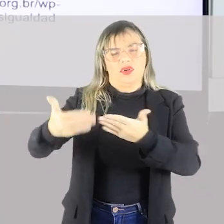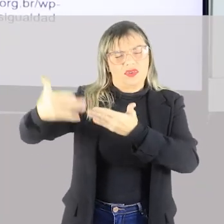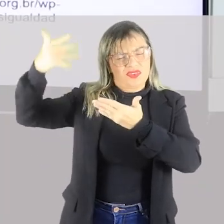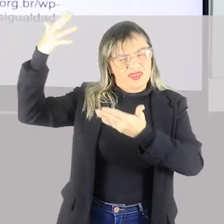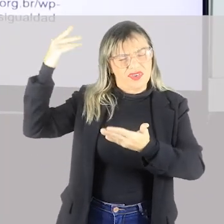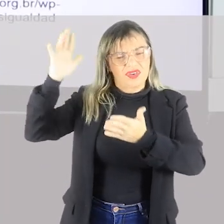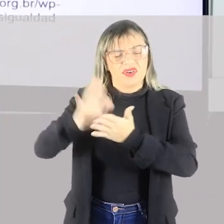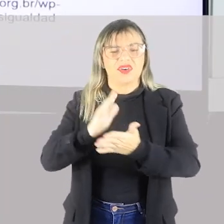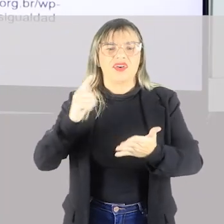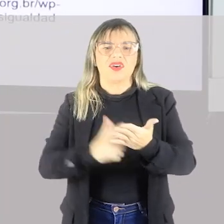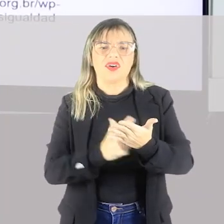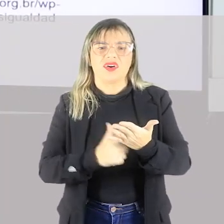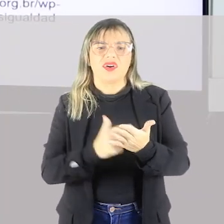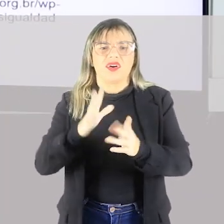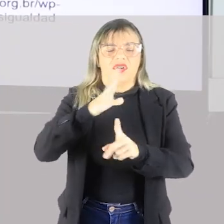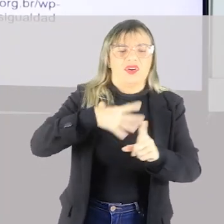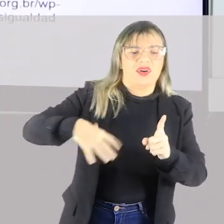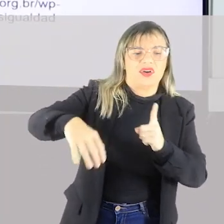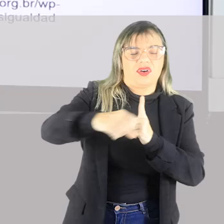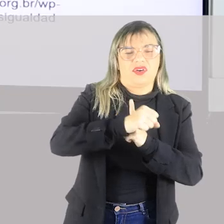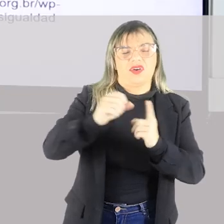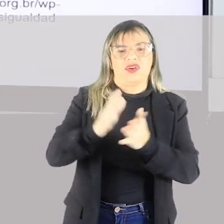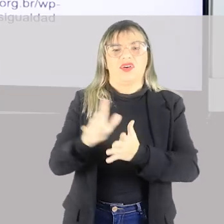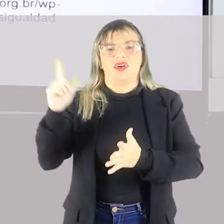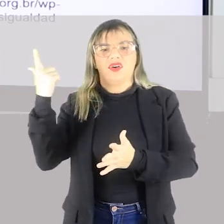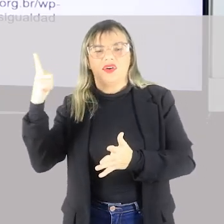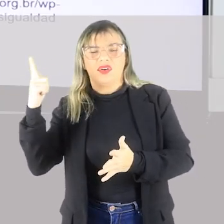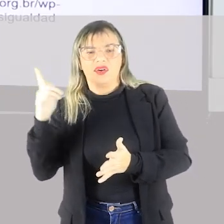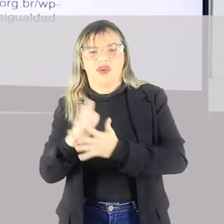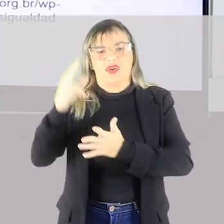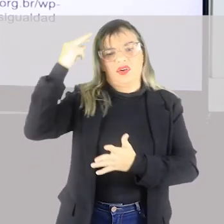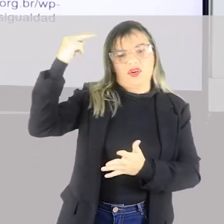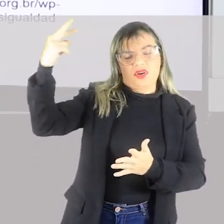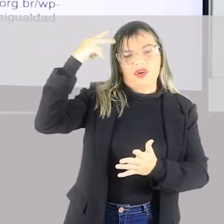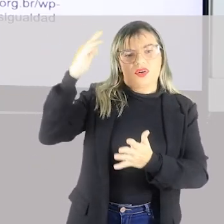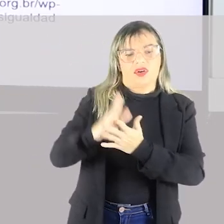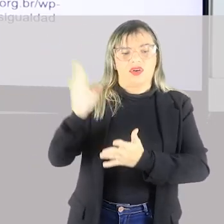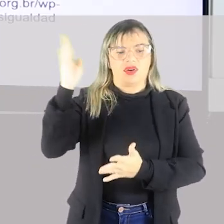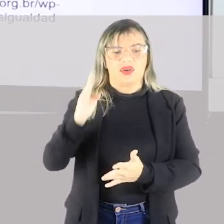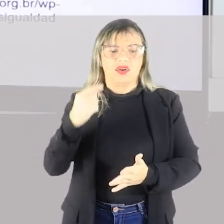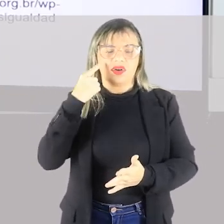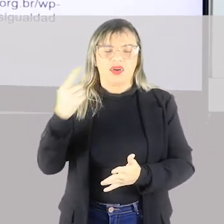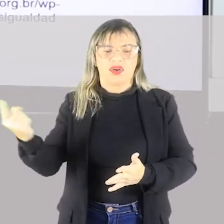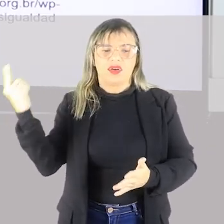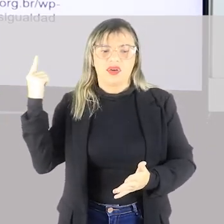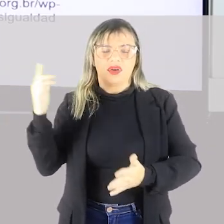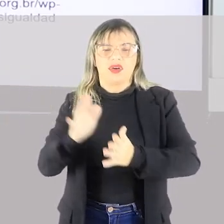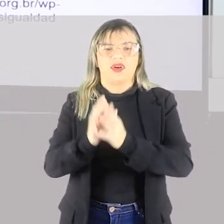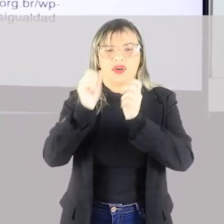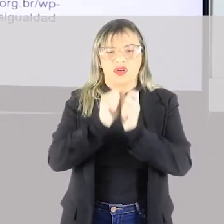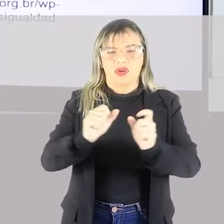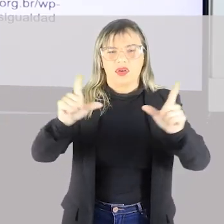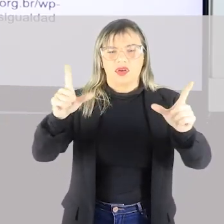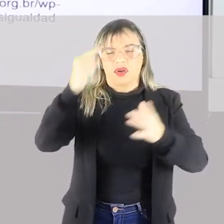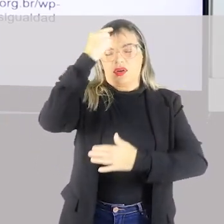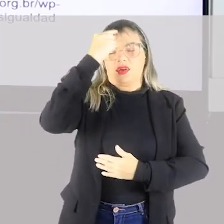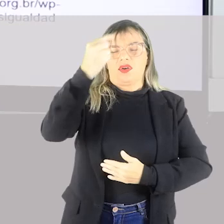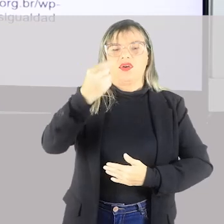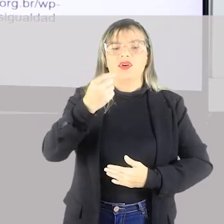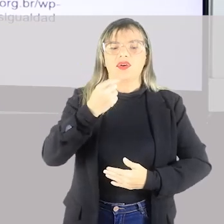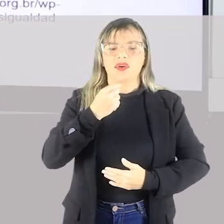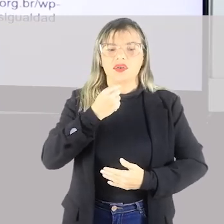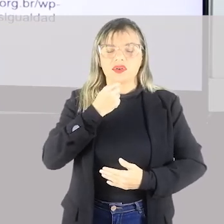livros de sociologia, de geografia e de história do Brasil. Essa cena aqui, né,